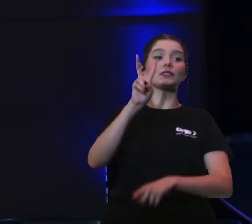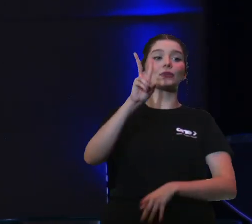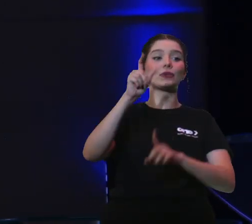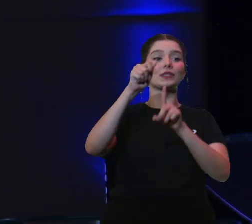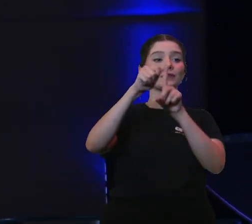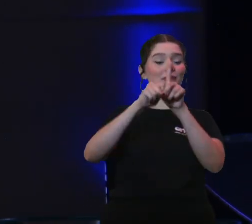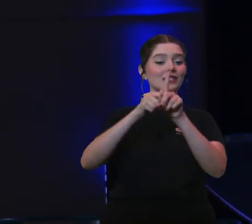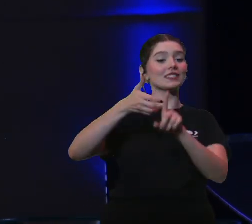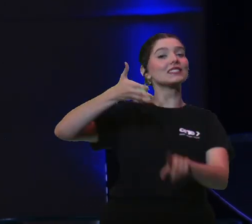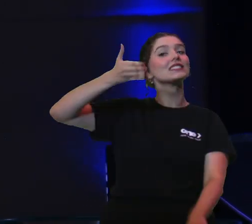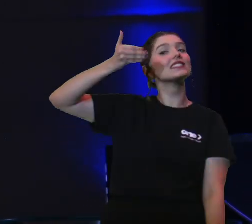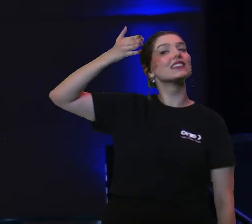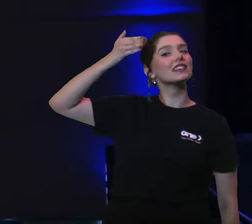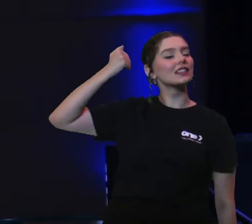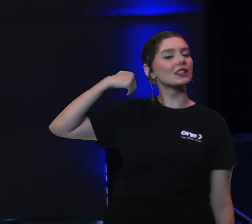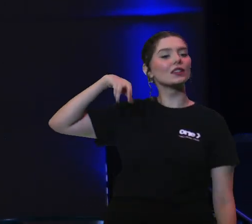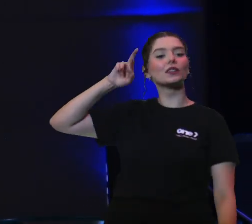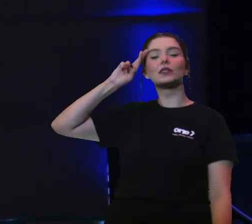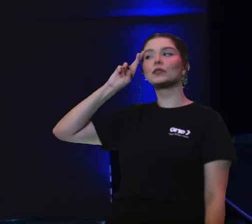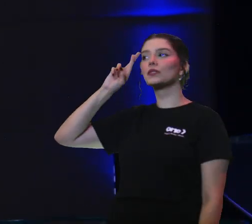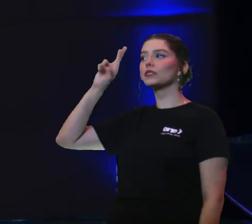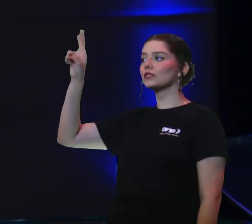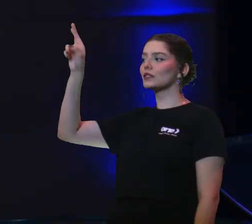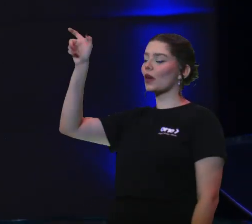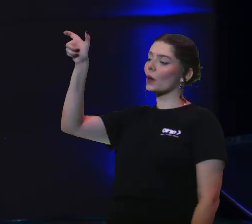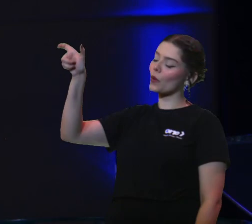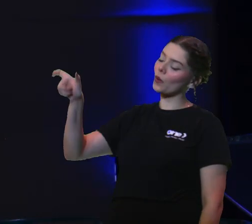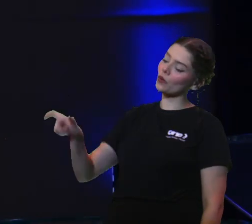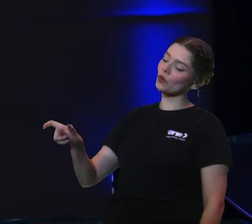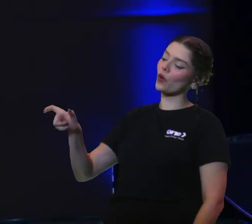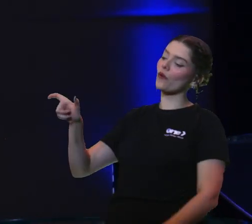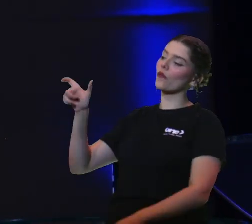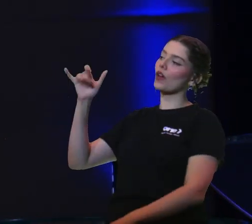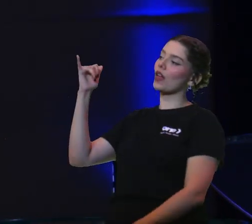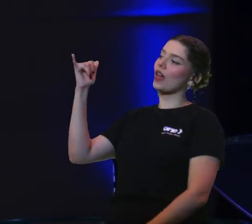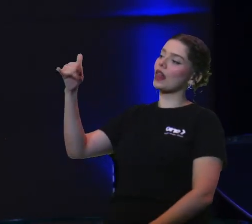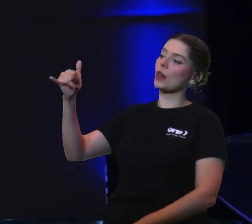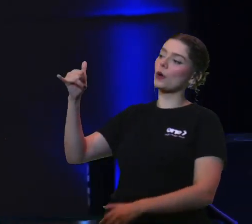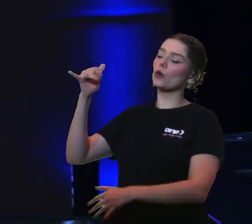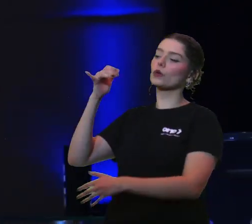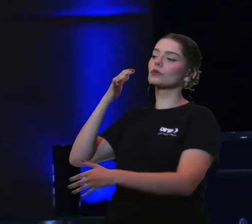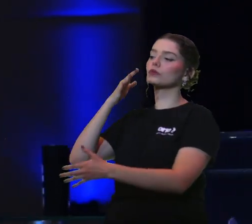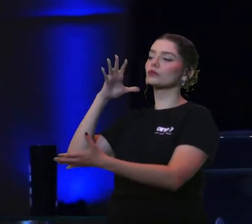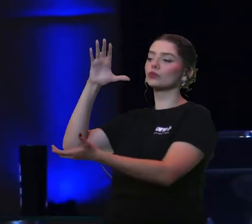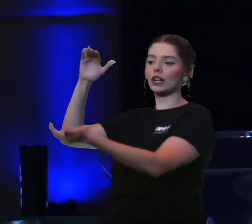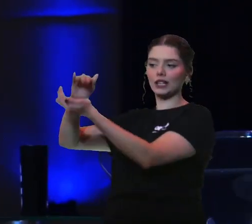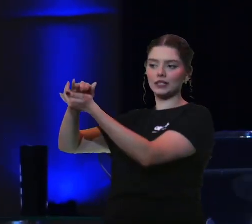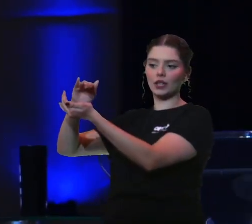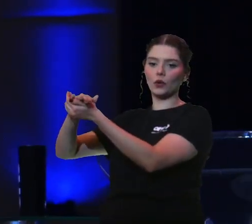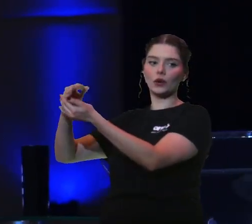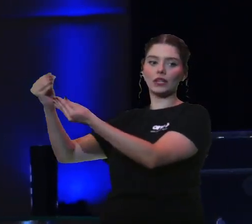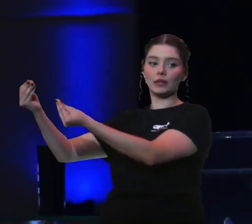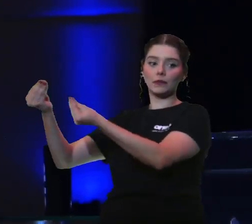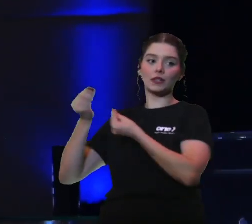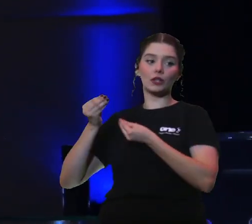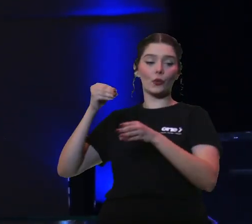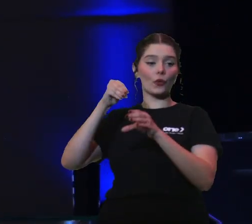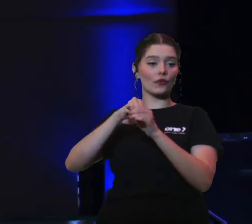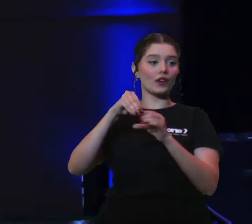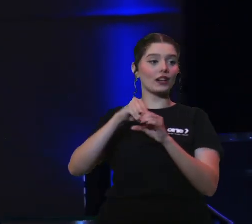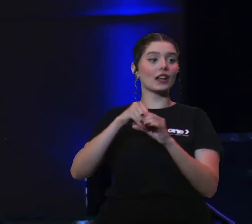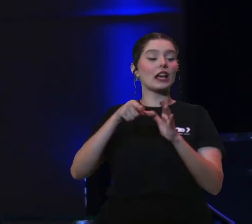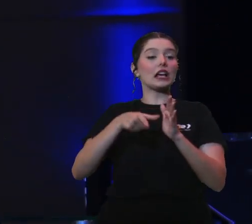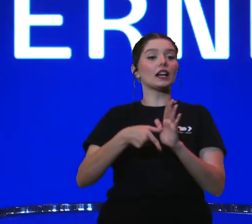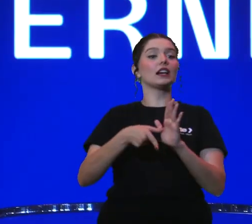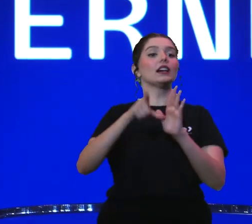antes, o Senhor tinha falado com um casal aqui da igreja, que enviou uma oferta, antes das coisas quebrarem,